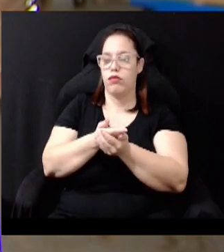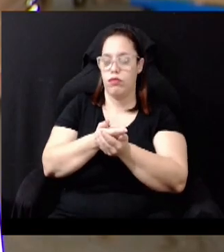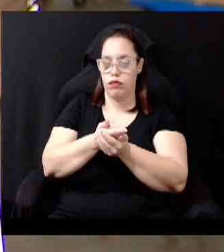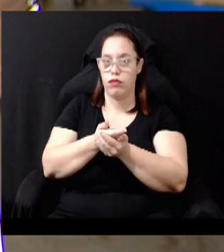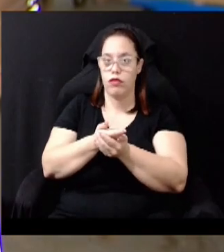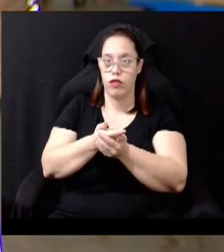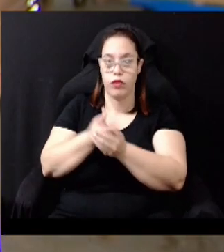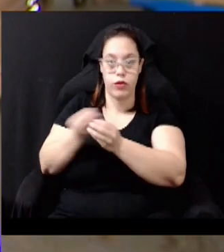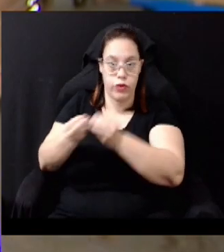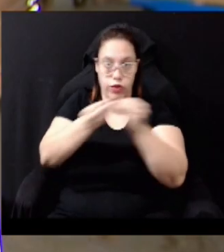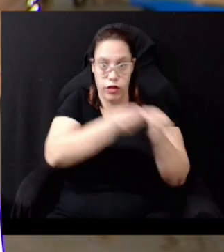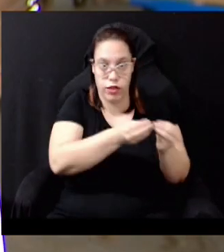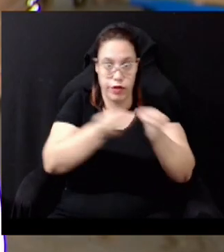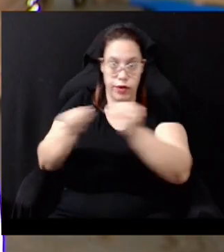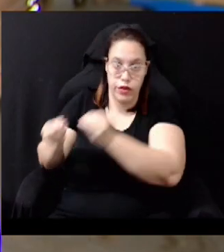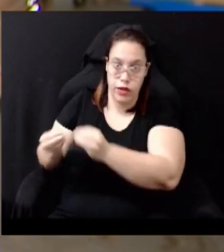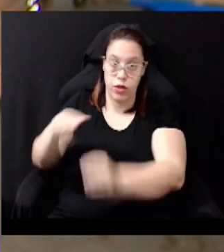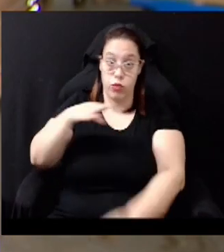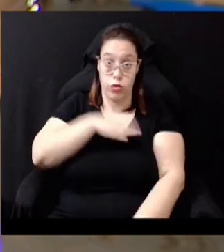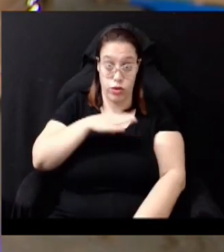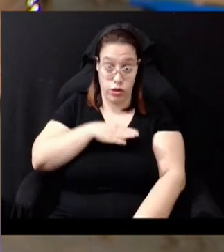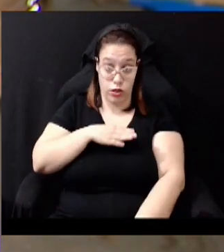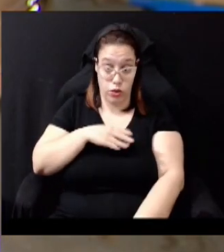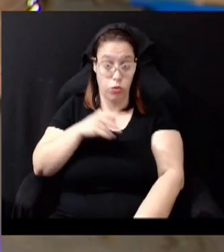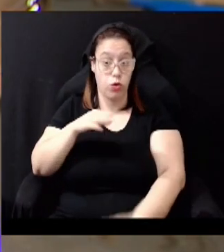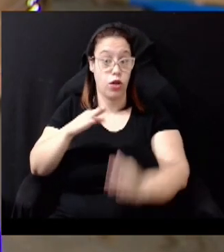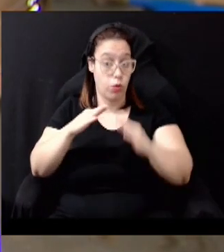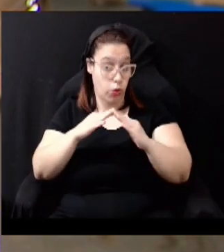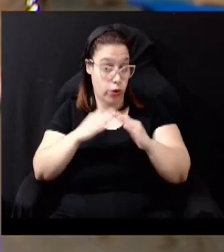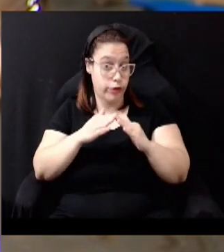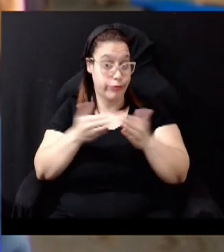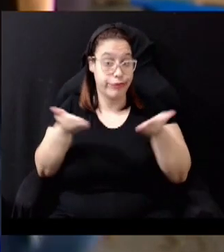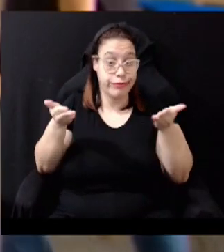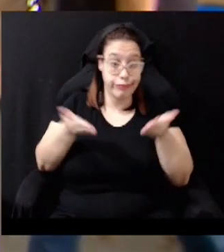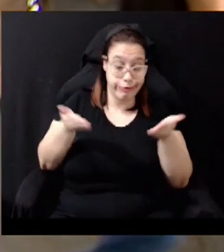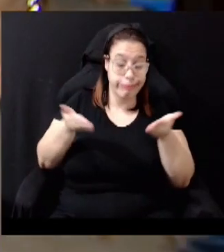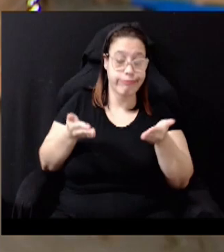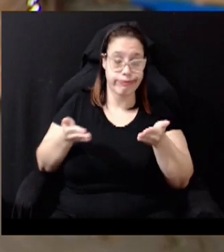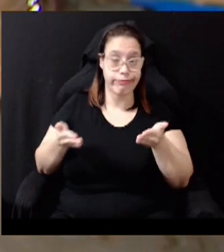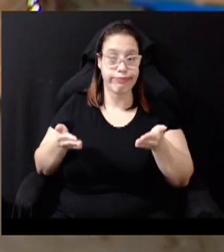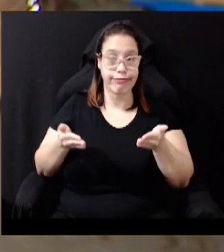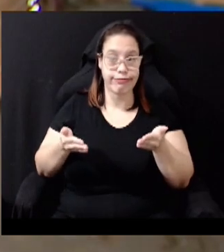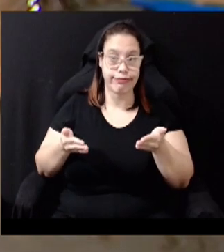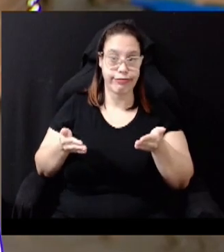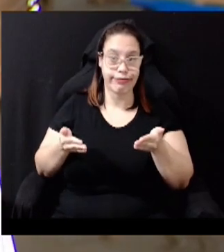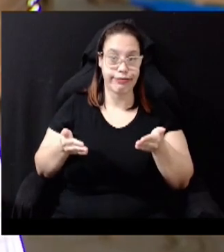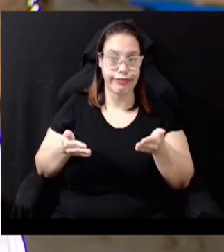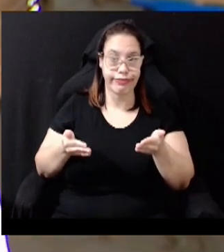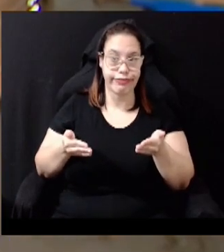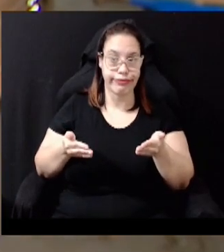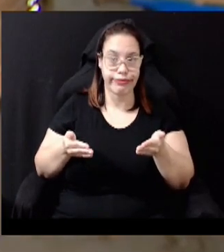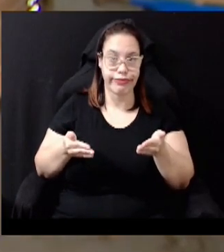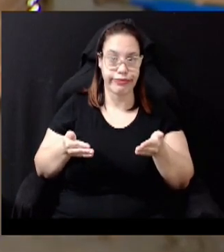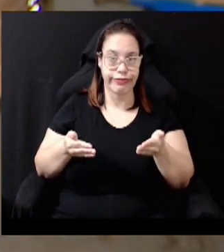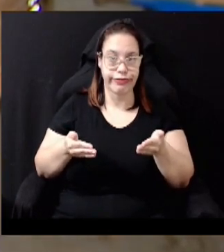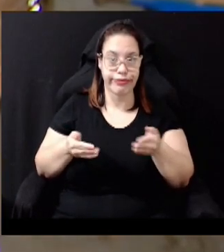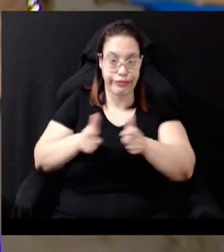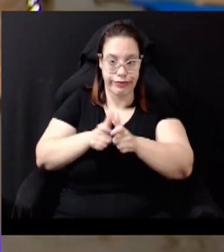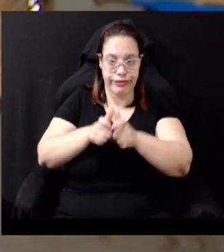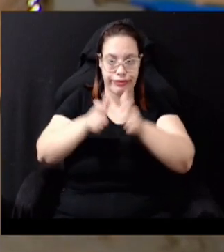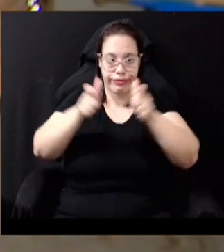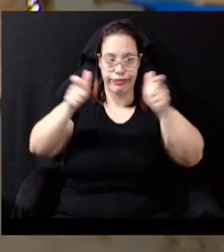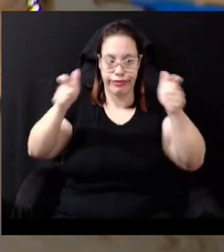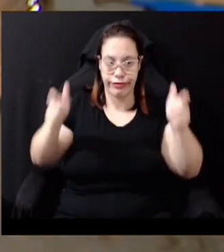seus municípios de origem, né? Então hoje nós temos uma quantidade um volume grande de câmaras